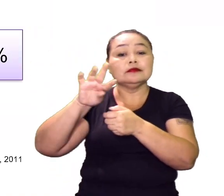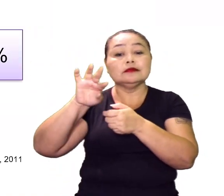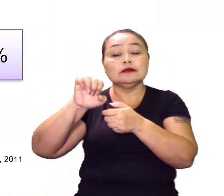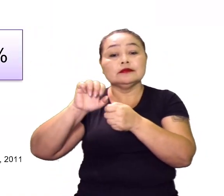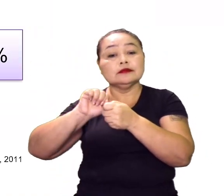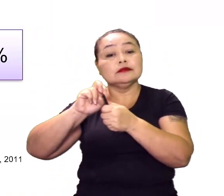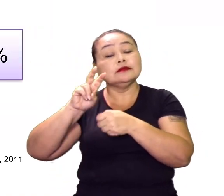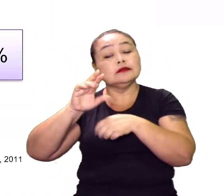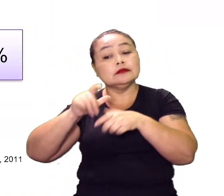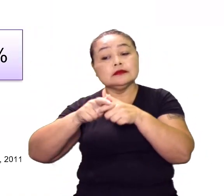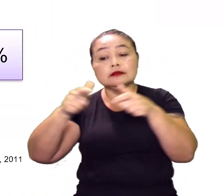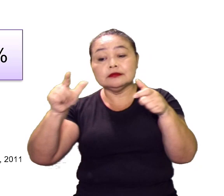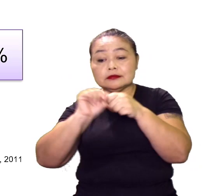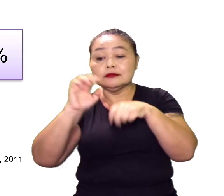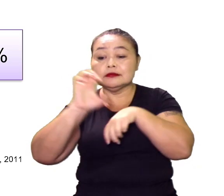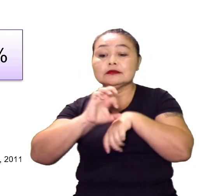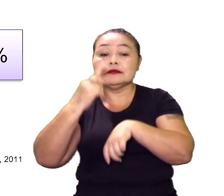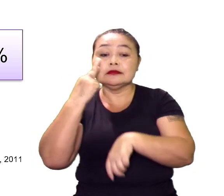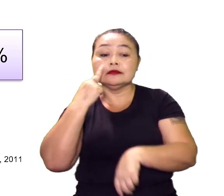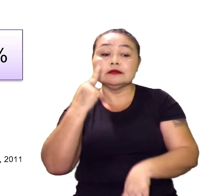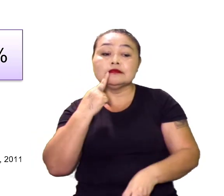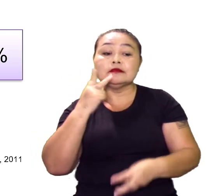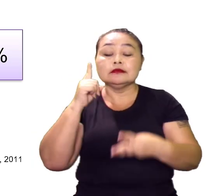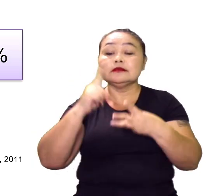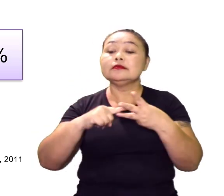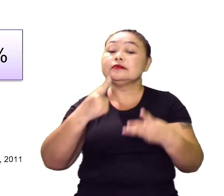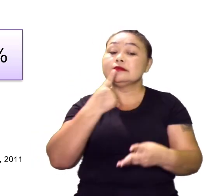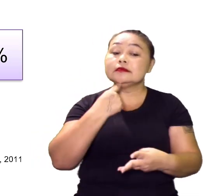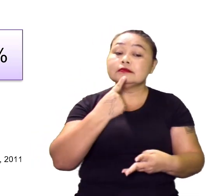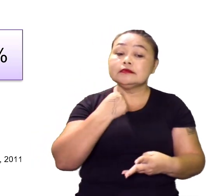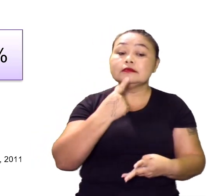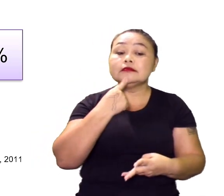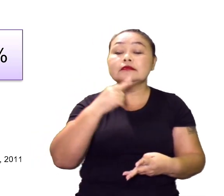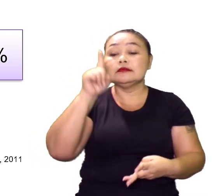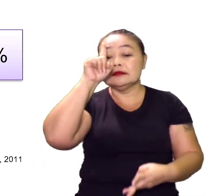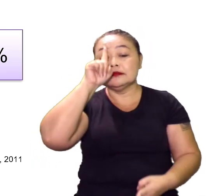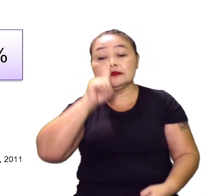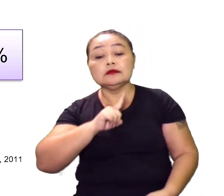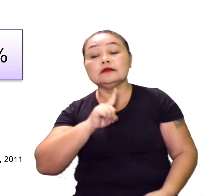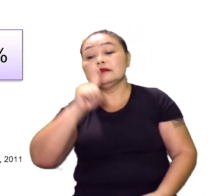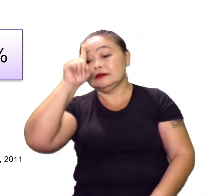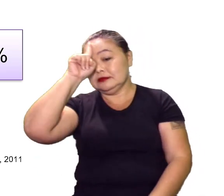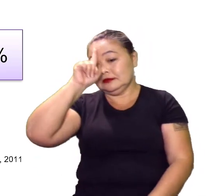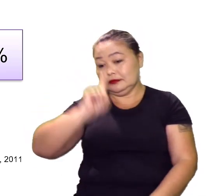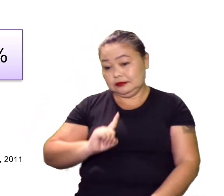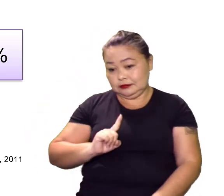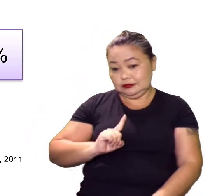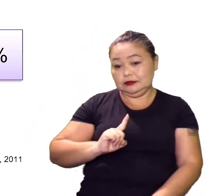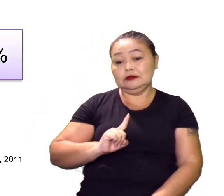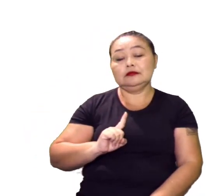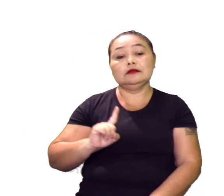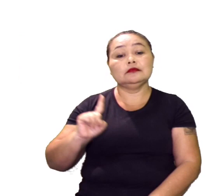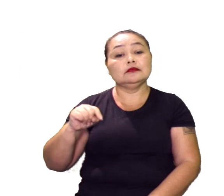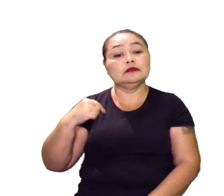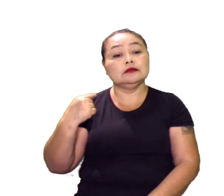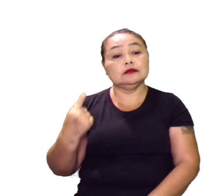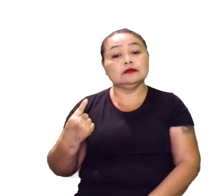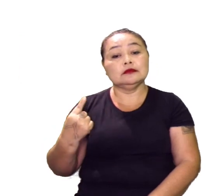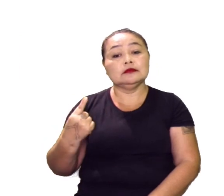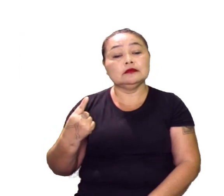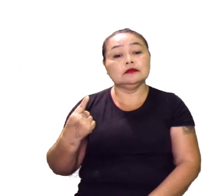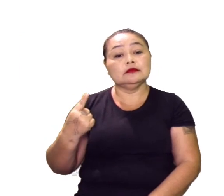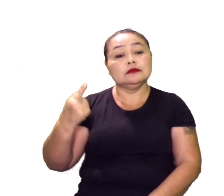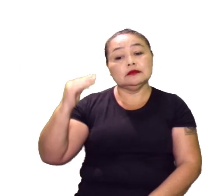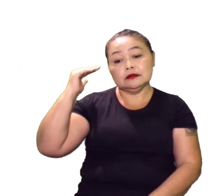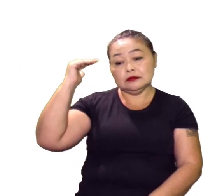é o solo predominante no estado. Ele se divide em vermelho, vermelho, amarelo e amarelo. E aí,